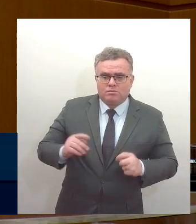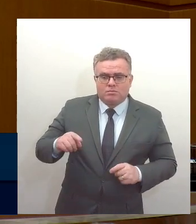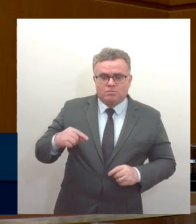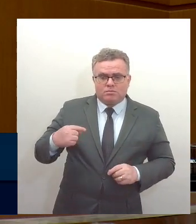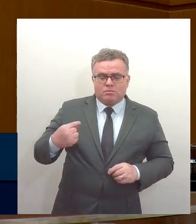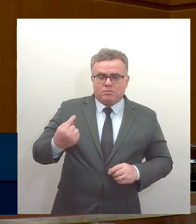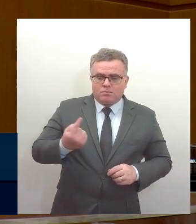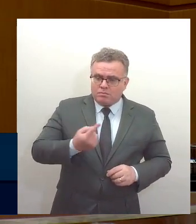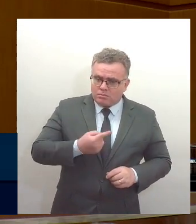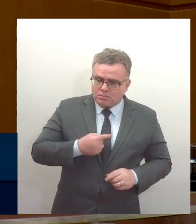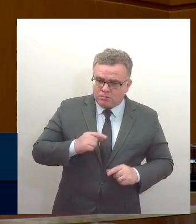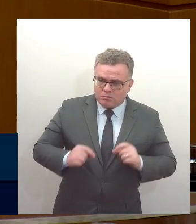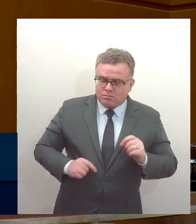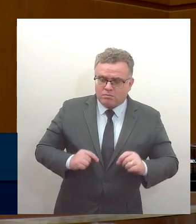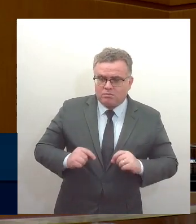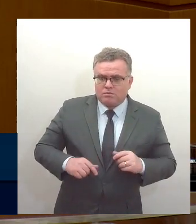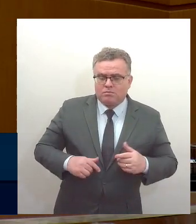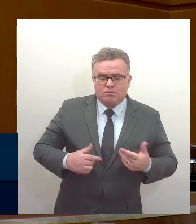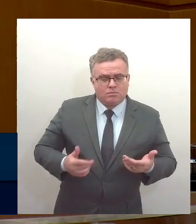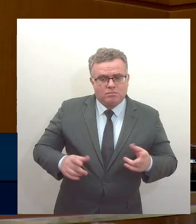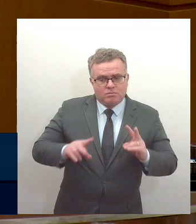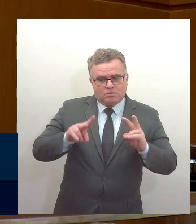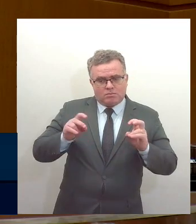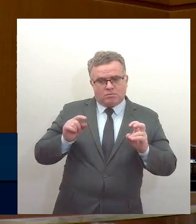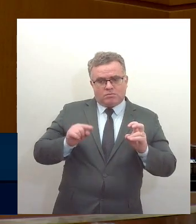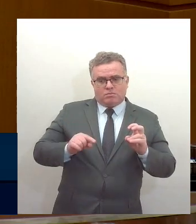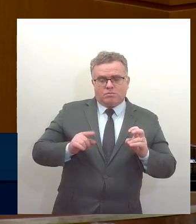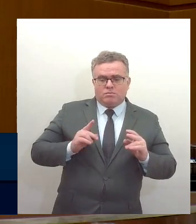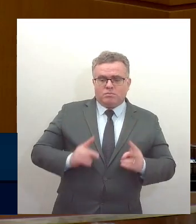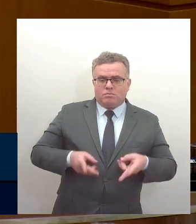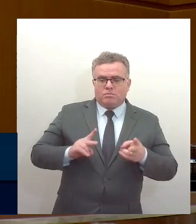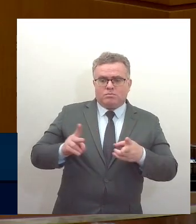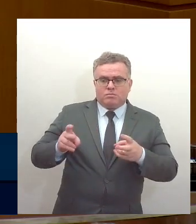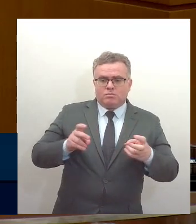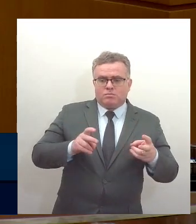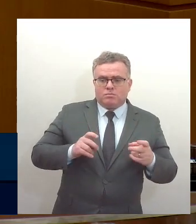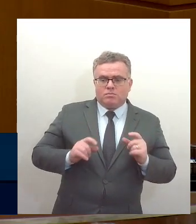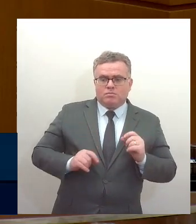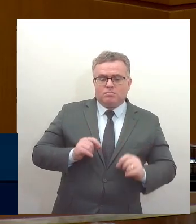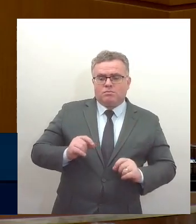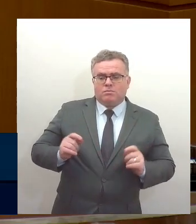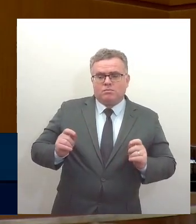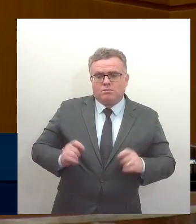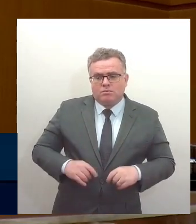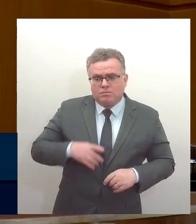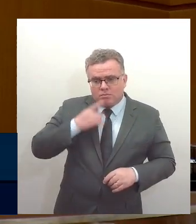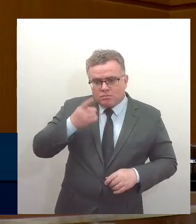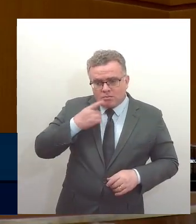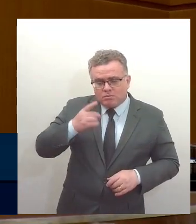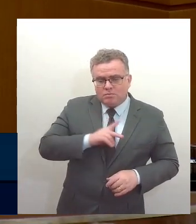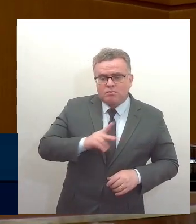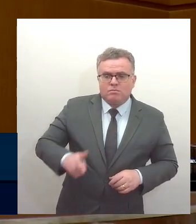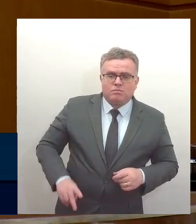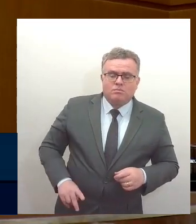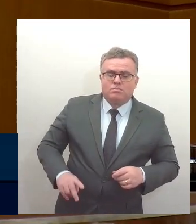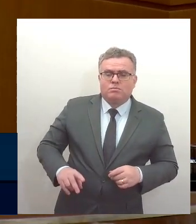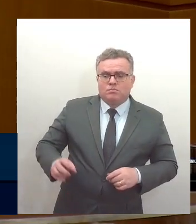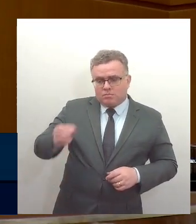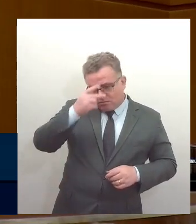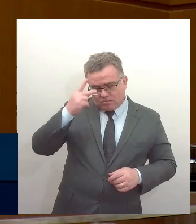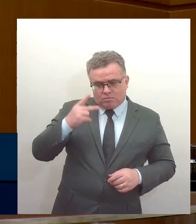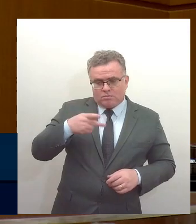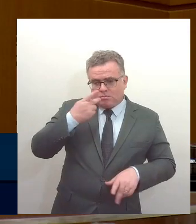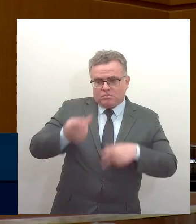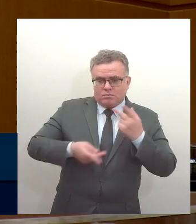gente vê todo mundo falando, de deputado, vereador, prefeito, todo mundo fala. Vai vir agora eleição de prefeito,